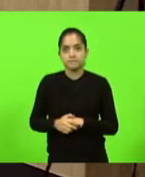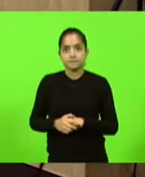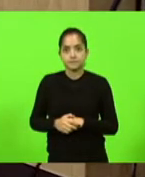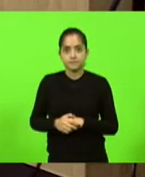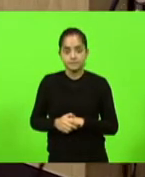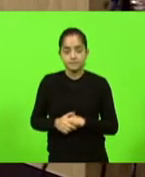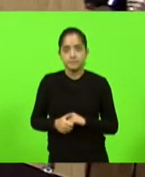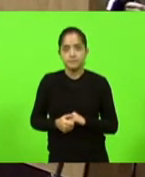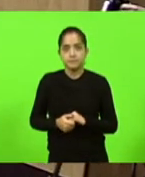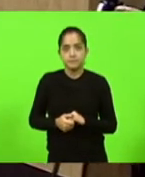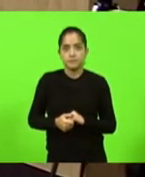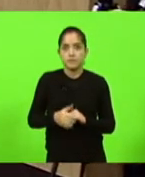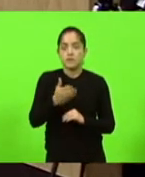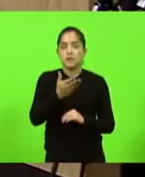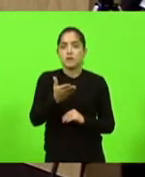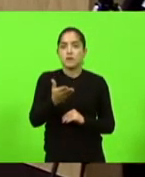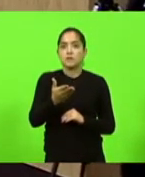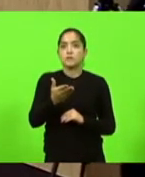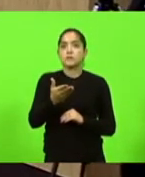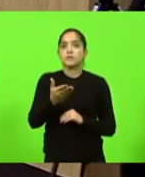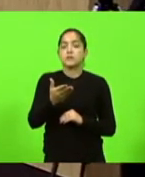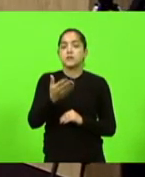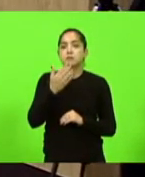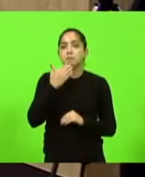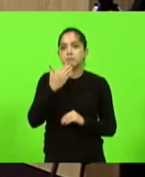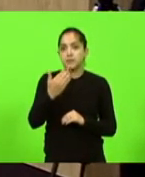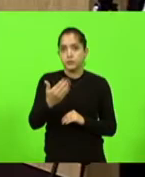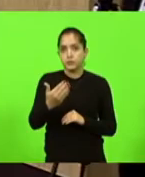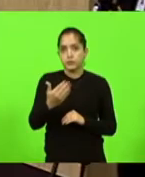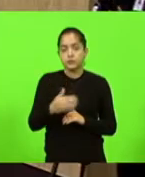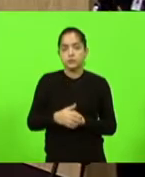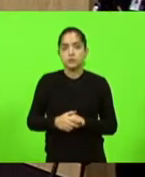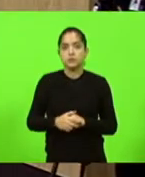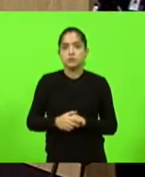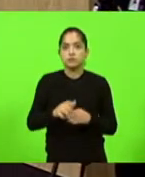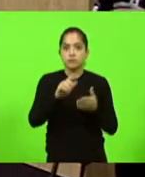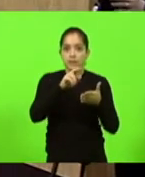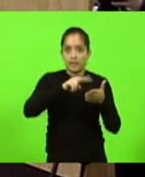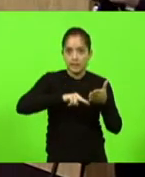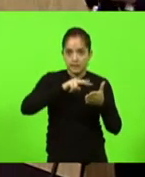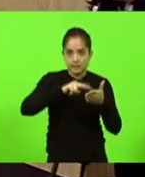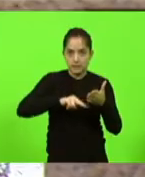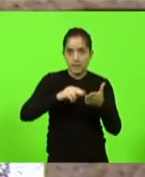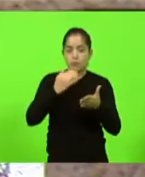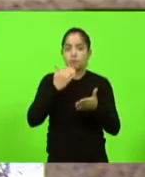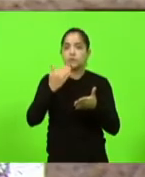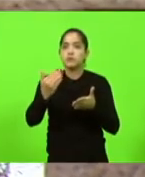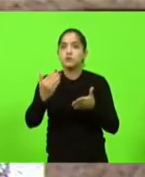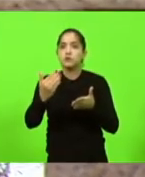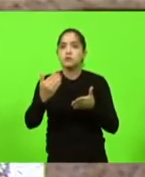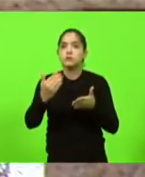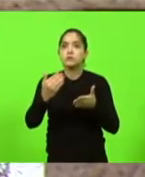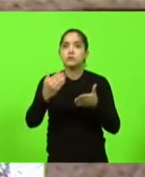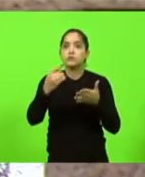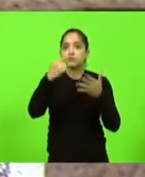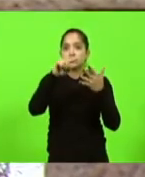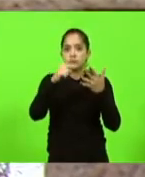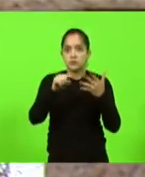Gentileza, Vossa Excelência pode pedir ler o requerimento, qual o destaque estão